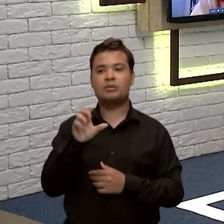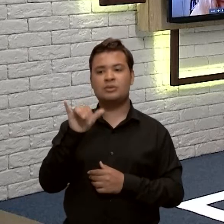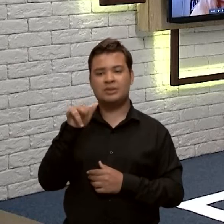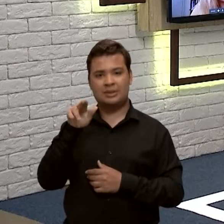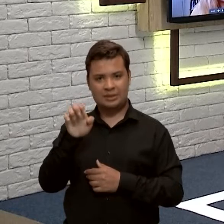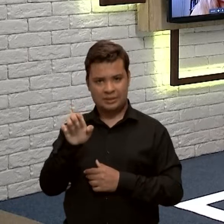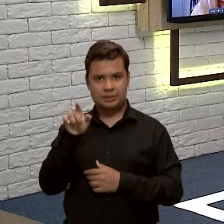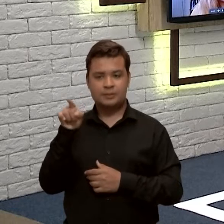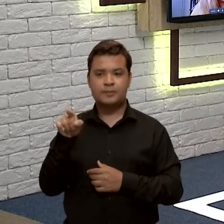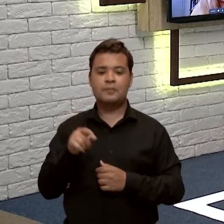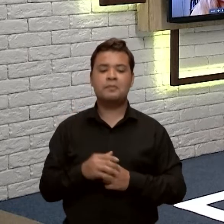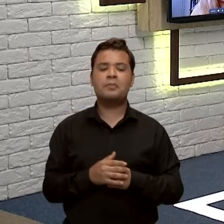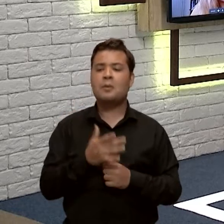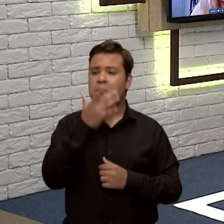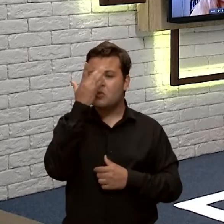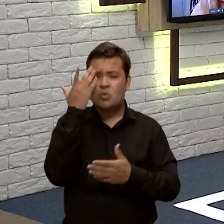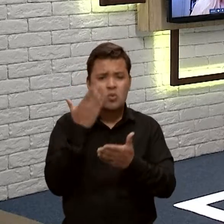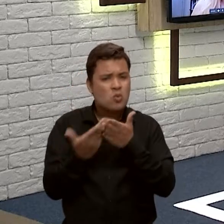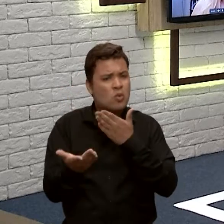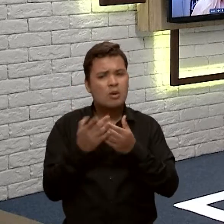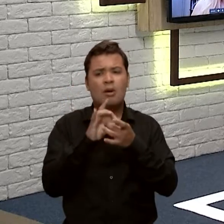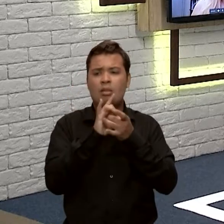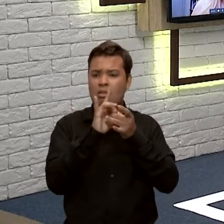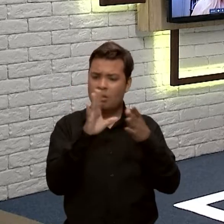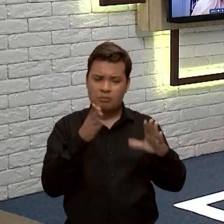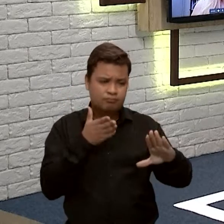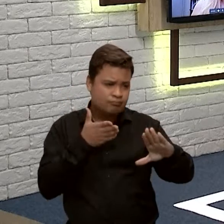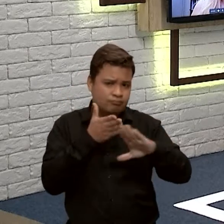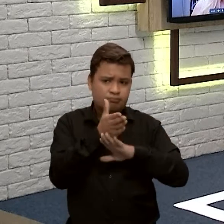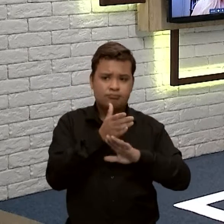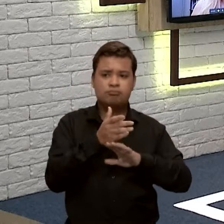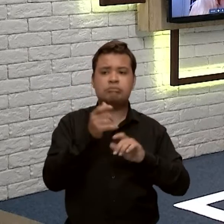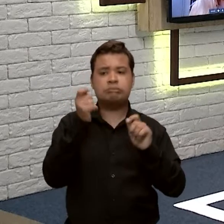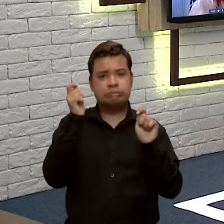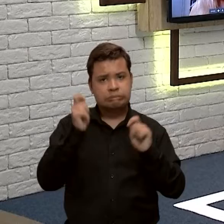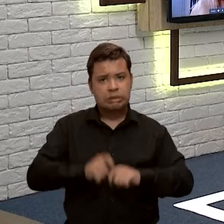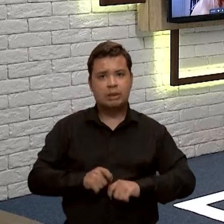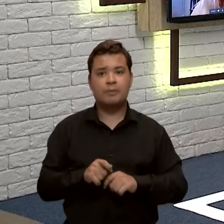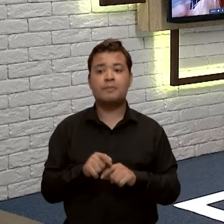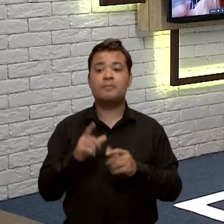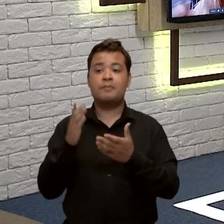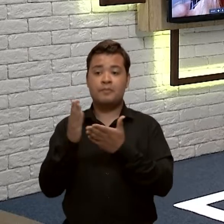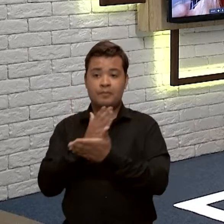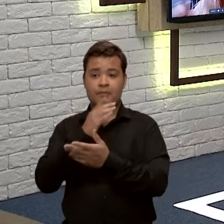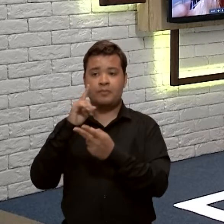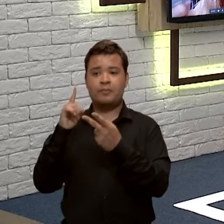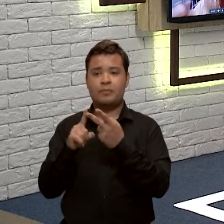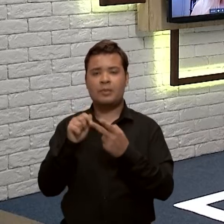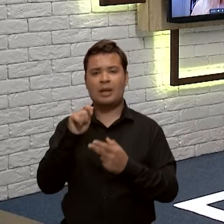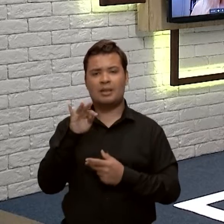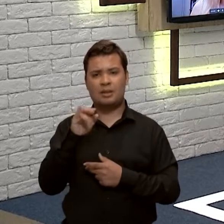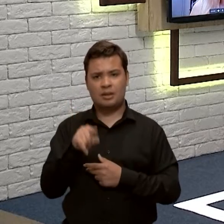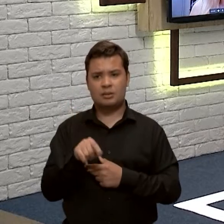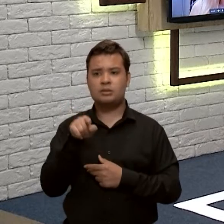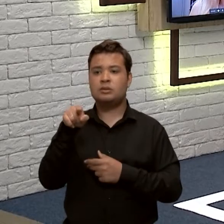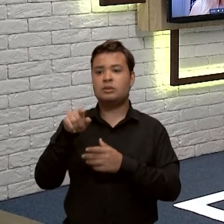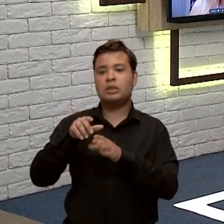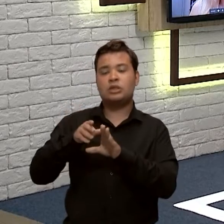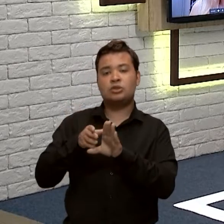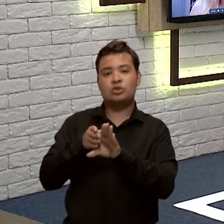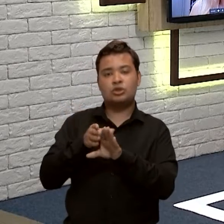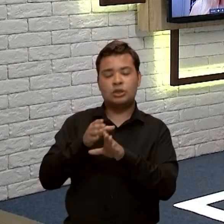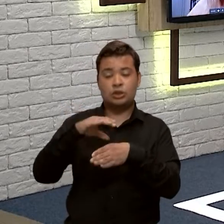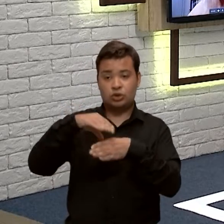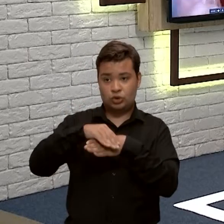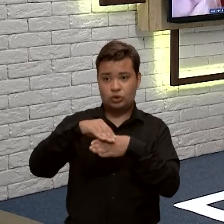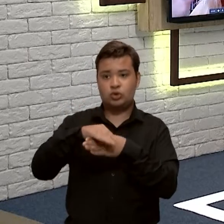é acessível para qualquer pessoa, né? E o livro saiu pela editora Aprise, então está no catálogo da